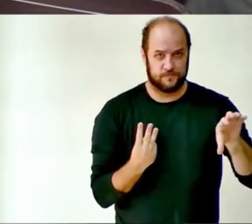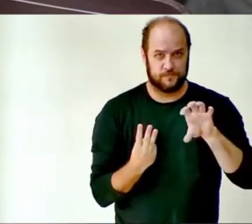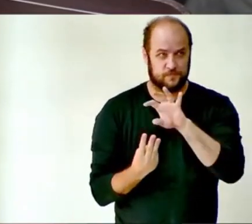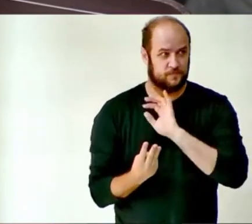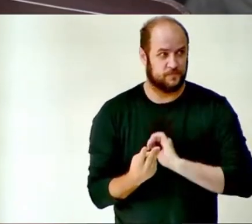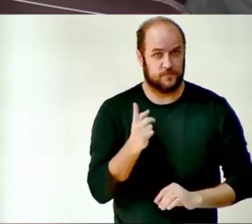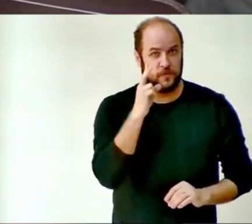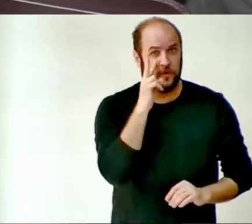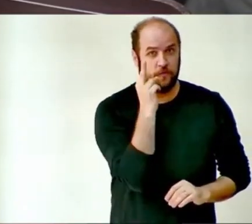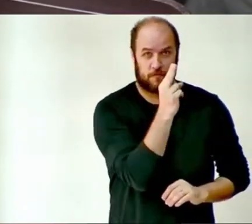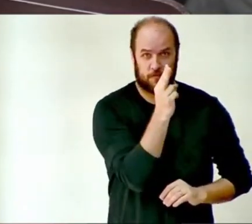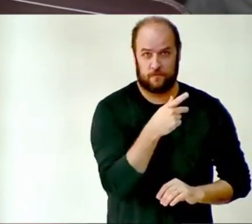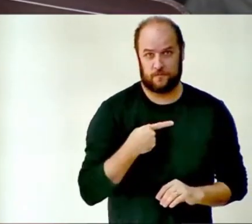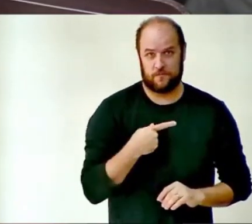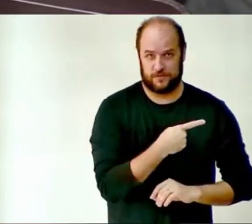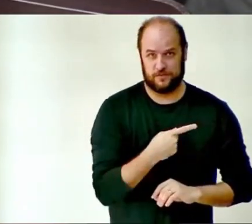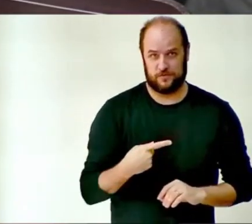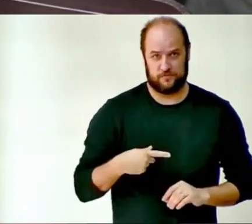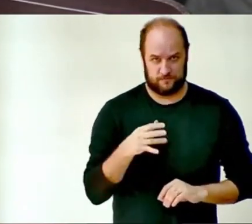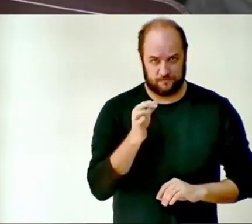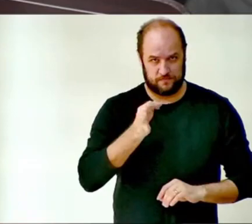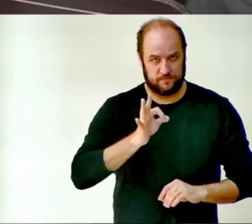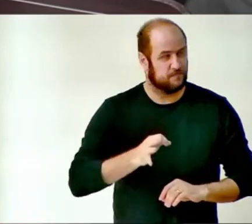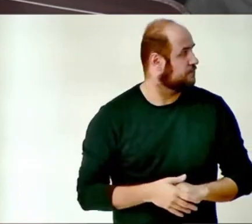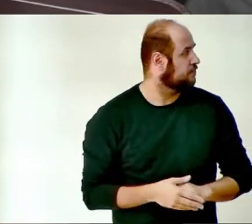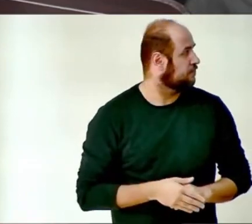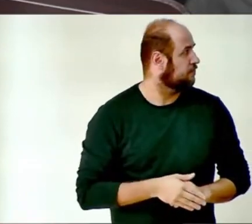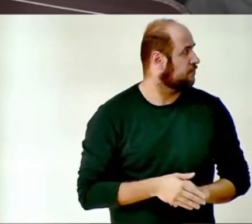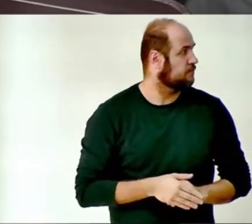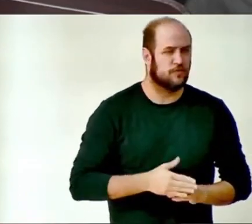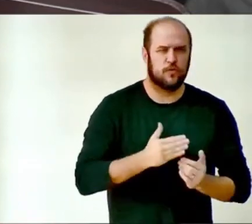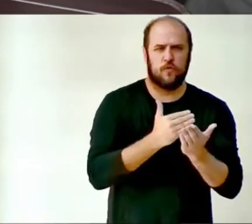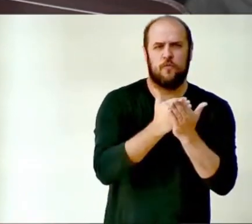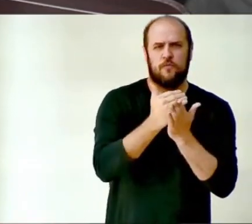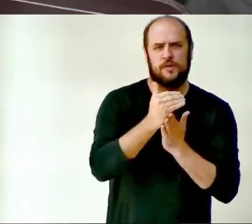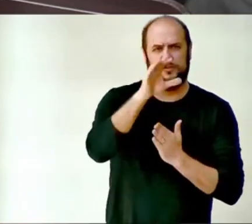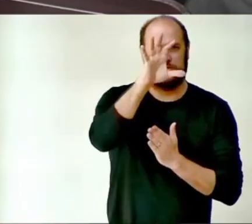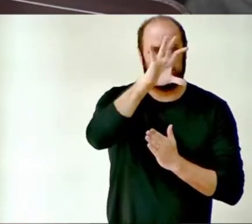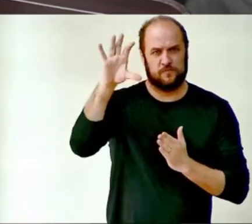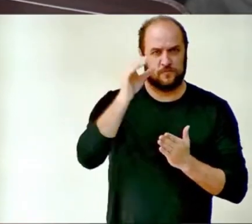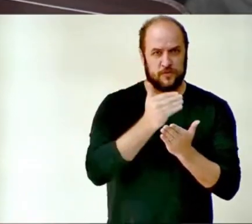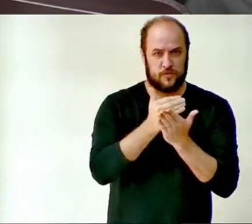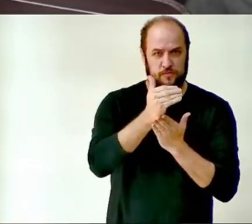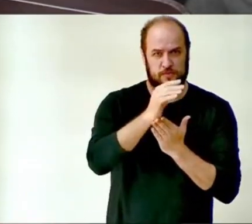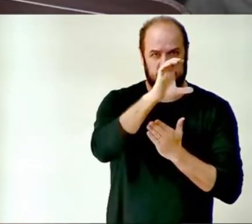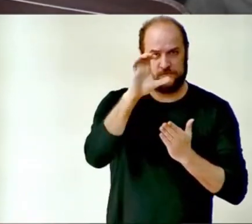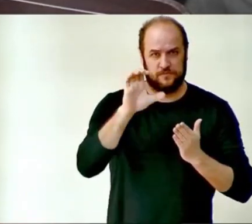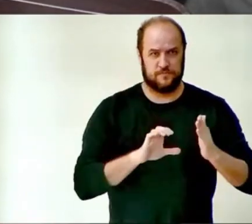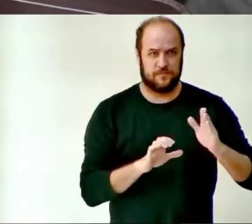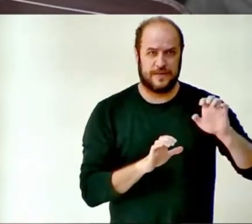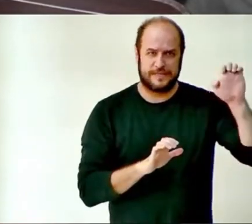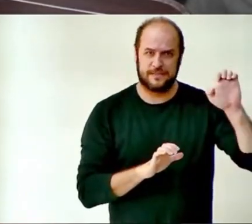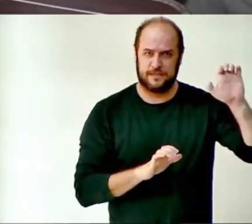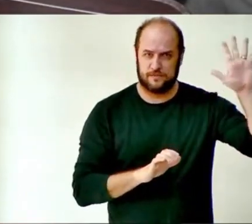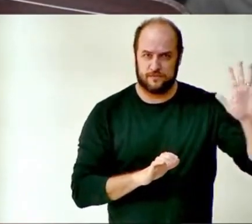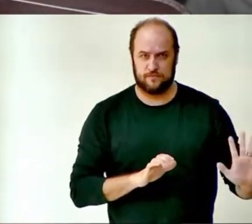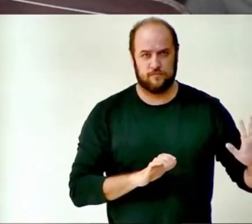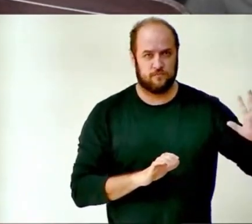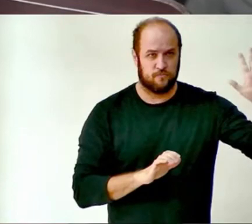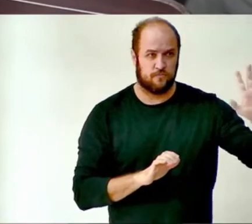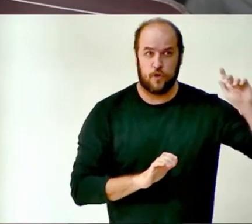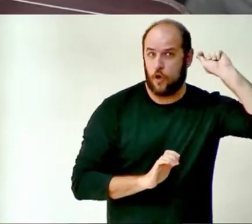para o pastor mostra onde na folha vai ser, tá? No comecinho da folha, no lado esquerdo, uma